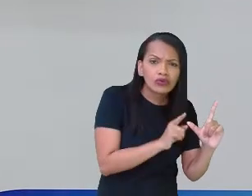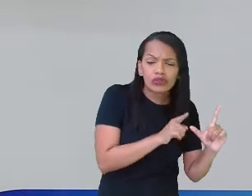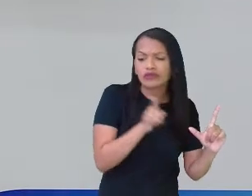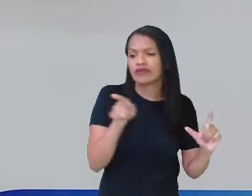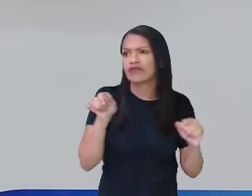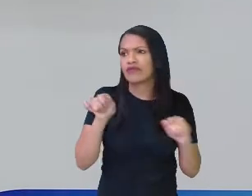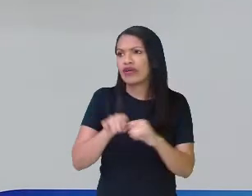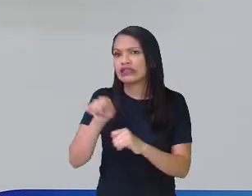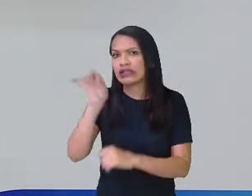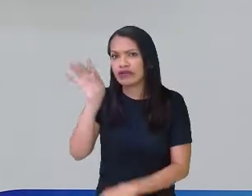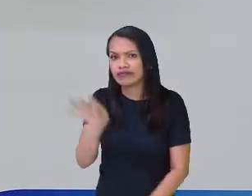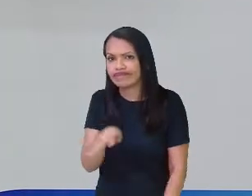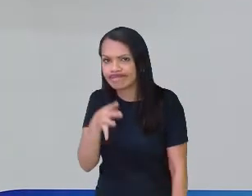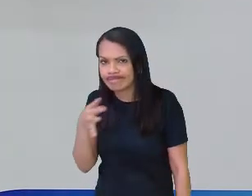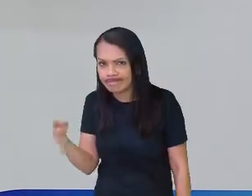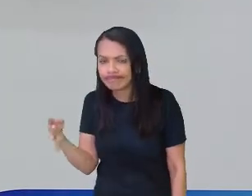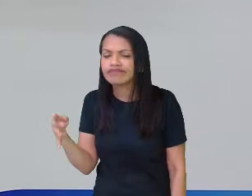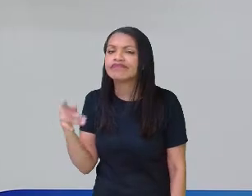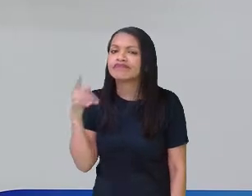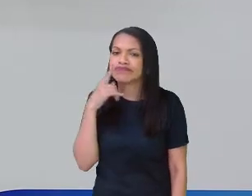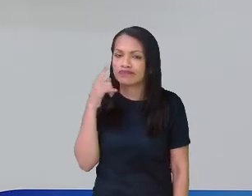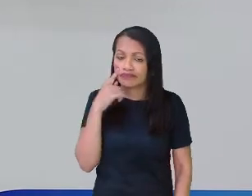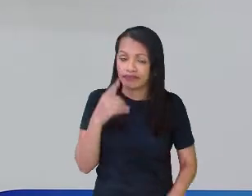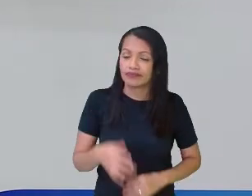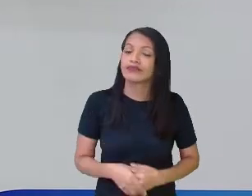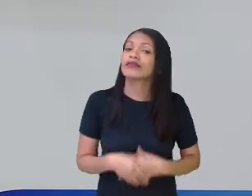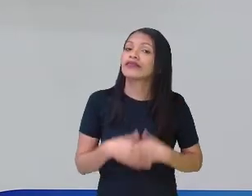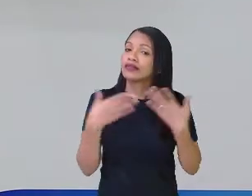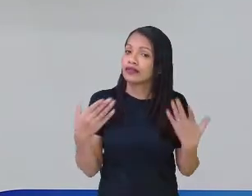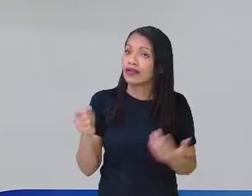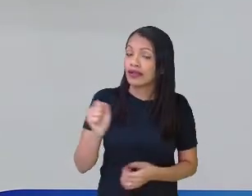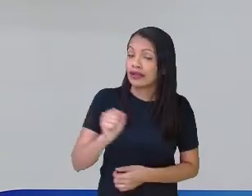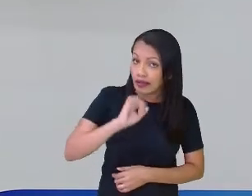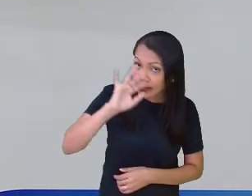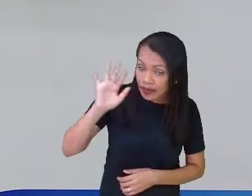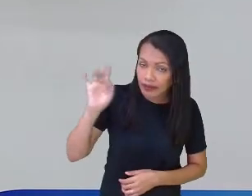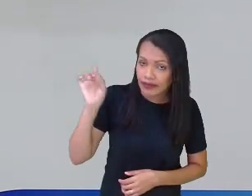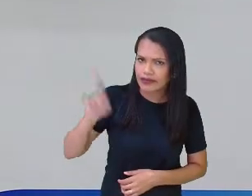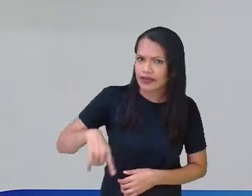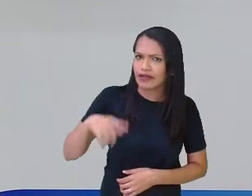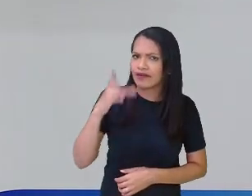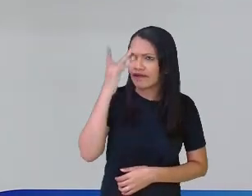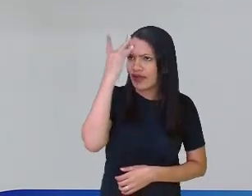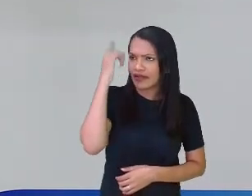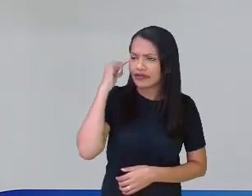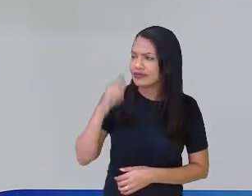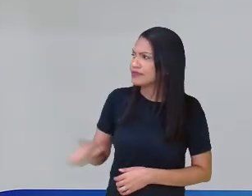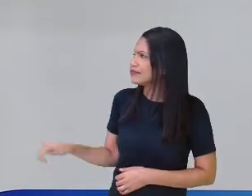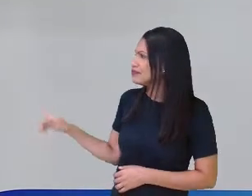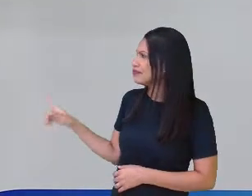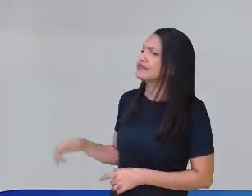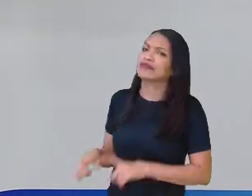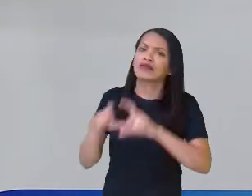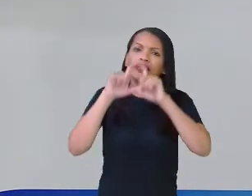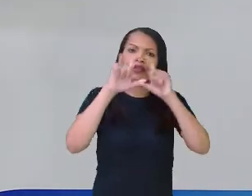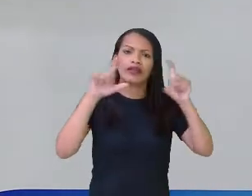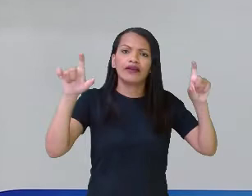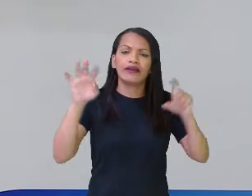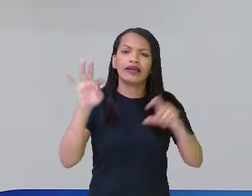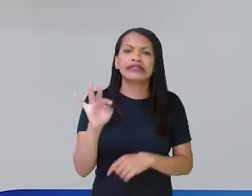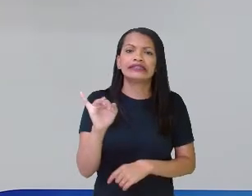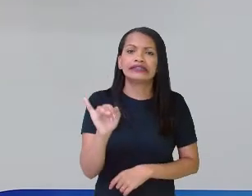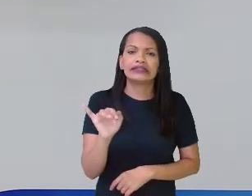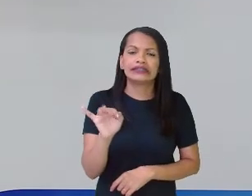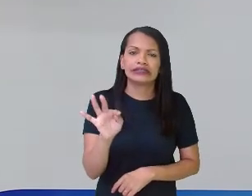professora, é simples desse jeito? Claro que é. Muito fácil. O título você já sabe que são os brinquedos